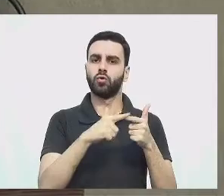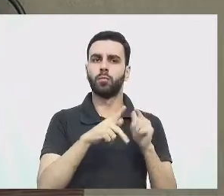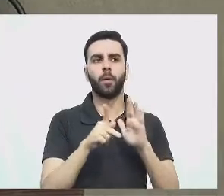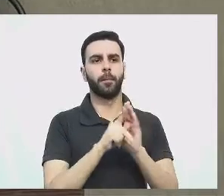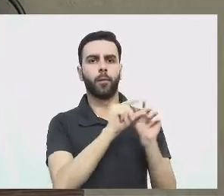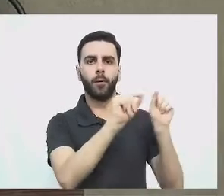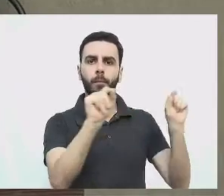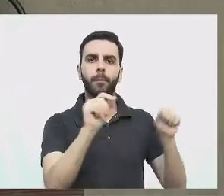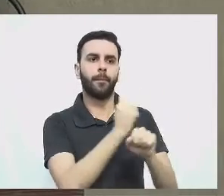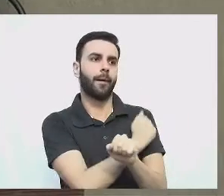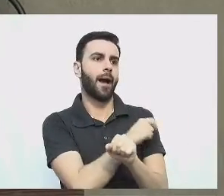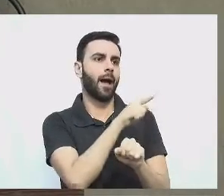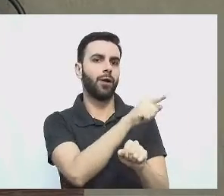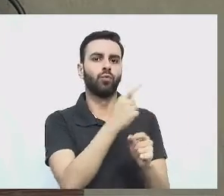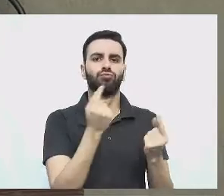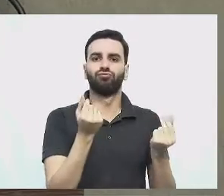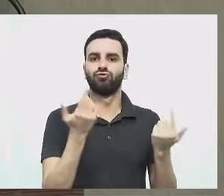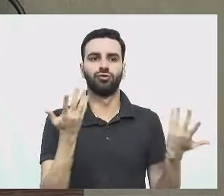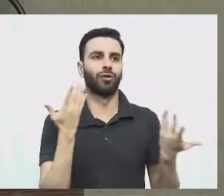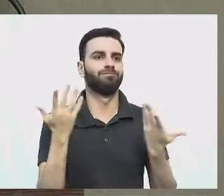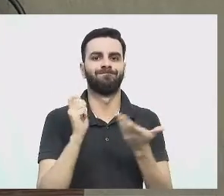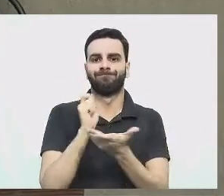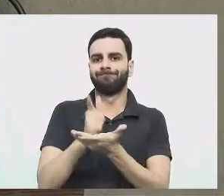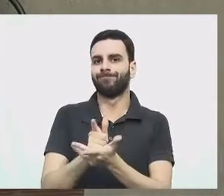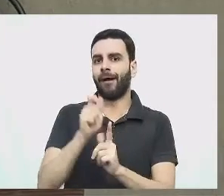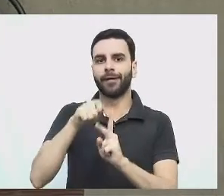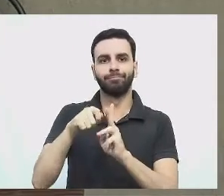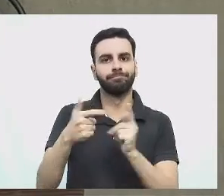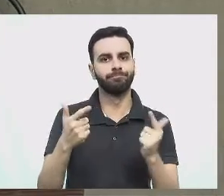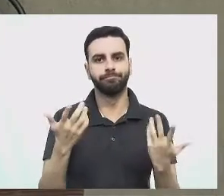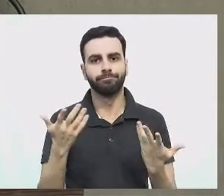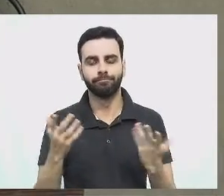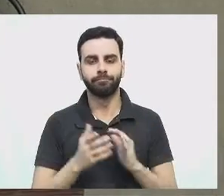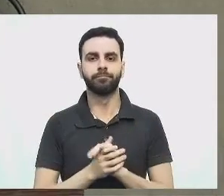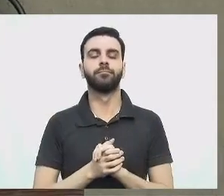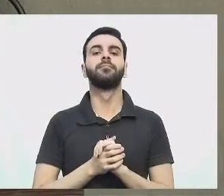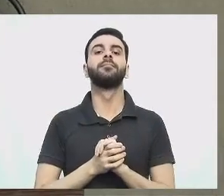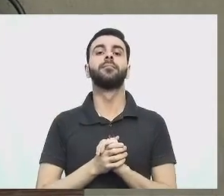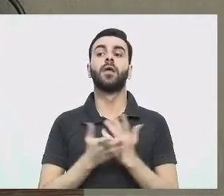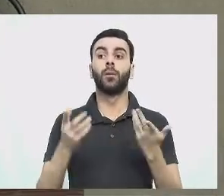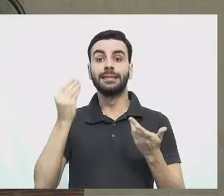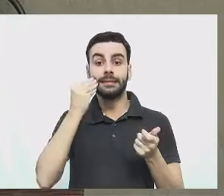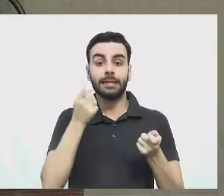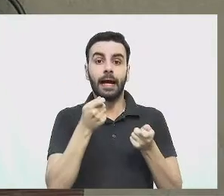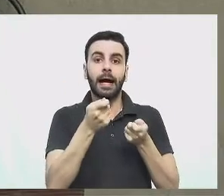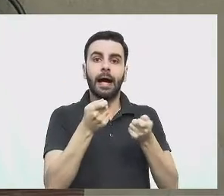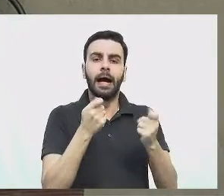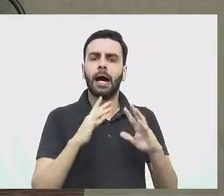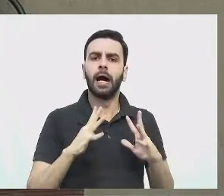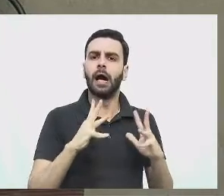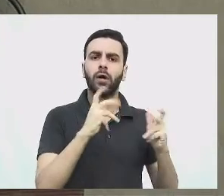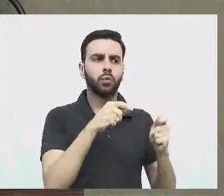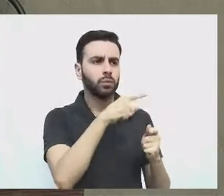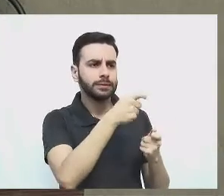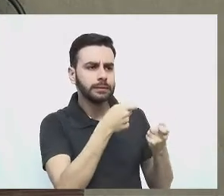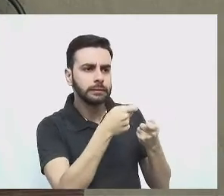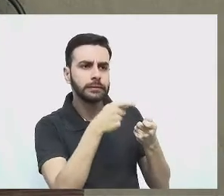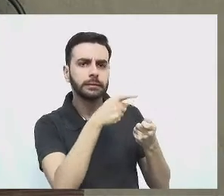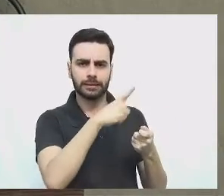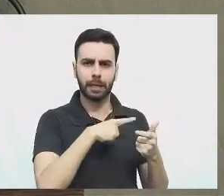próprios alunos, com a capacidade, incapacidade de sustentabilidade financeira. Nós estamos negociando com todos aqueles que têm